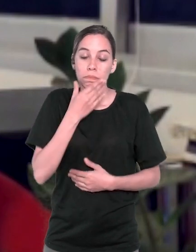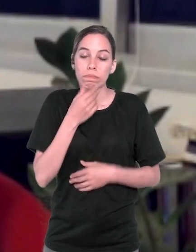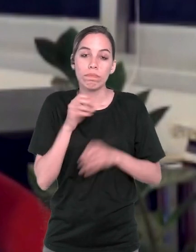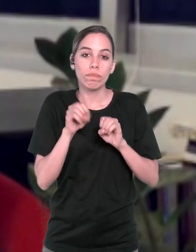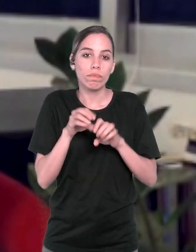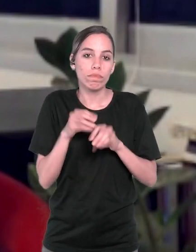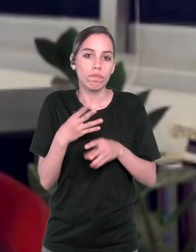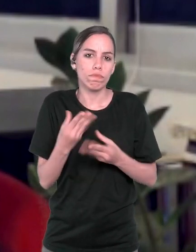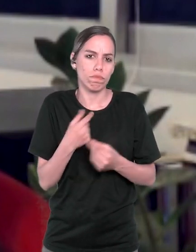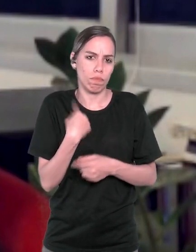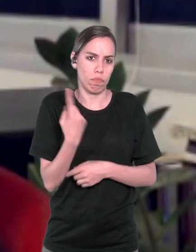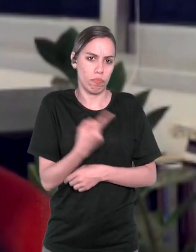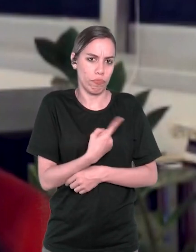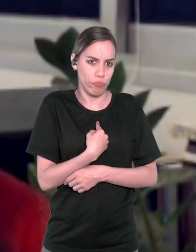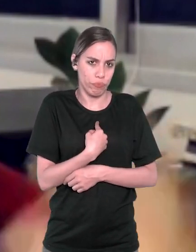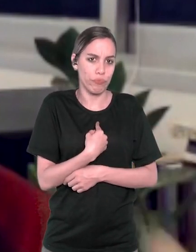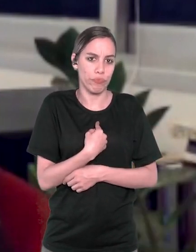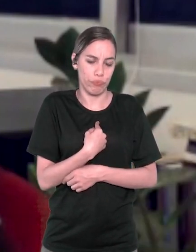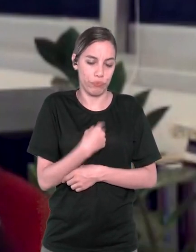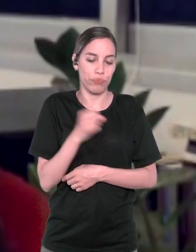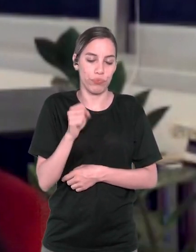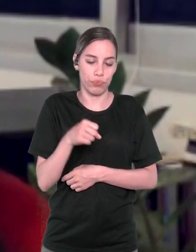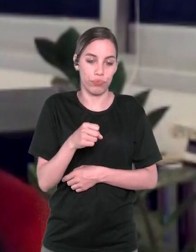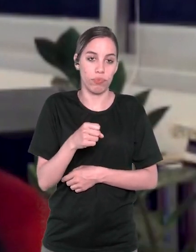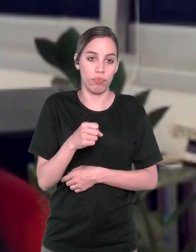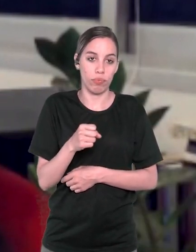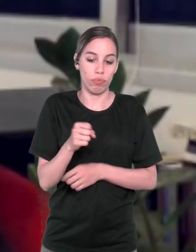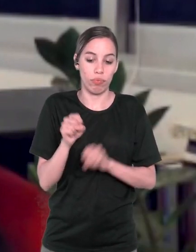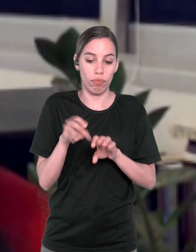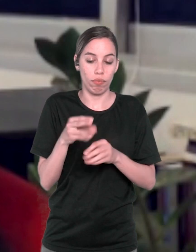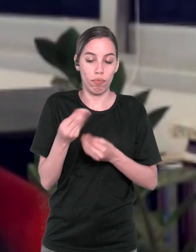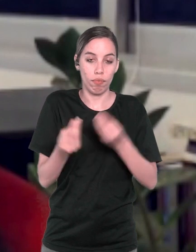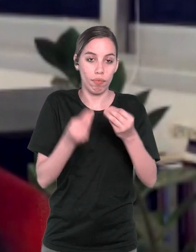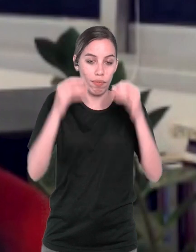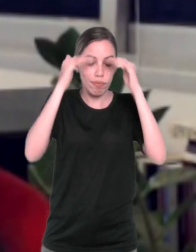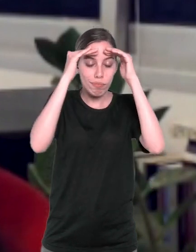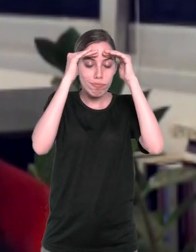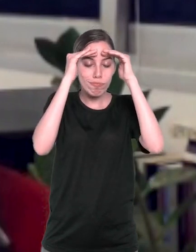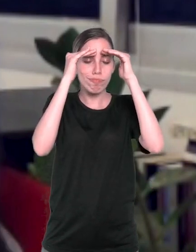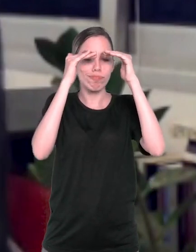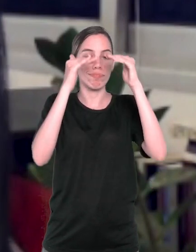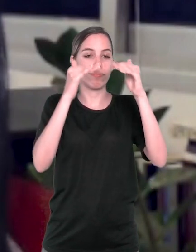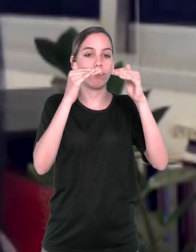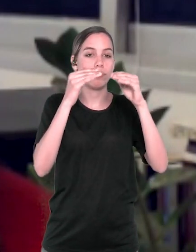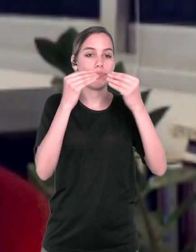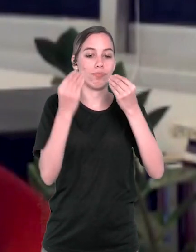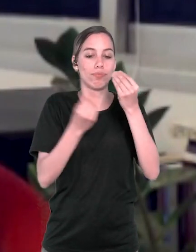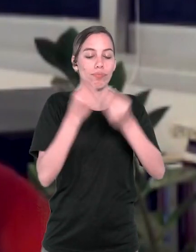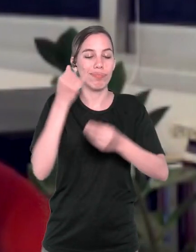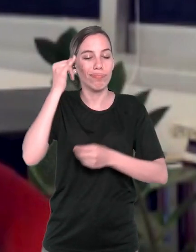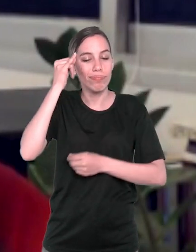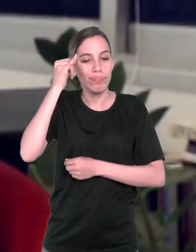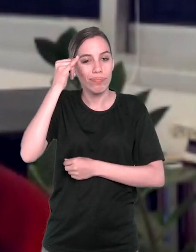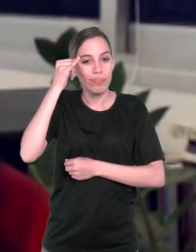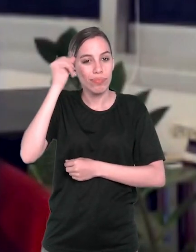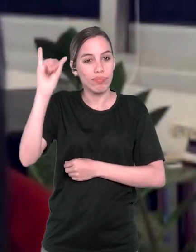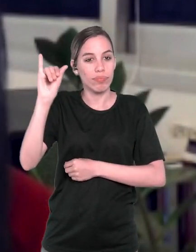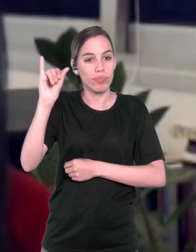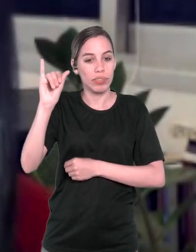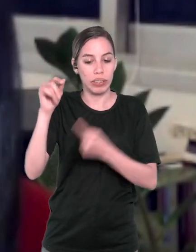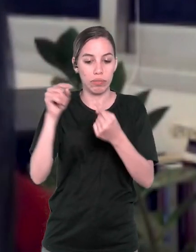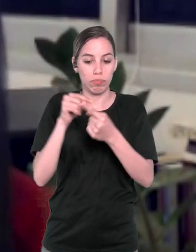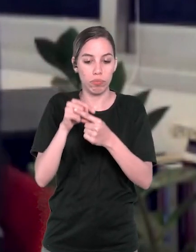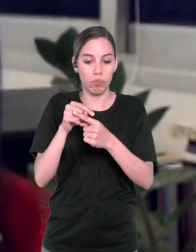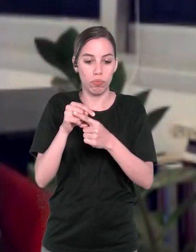pessoas, né? Eu acho que ensinar esse respeito, essa recusa das